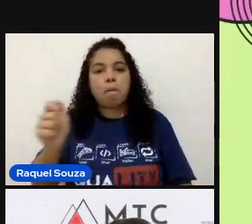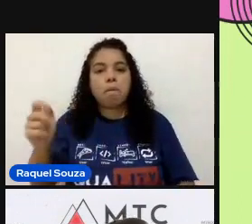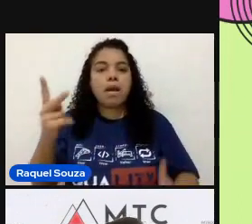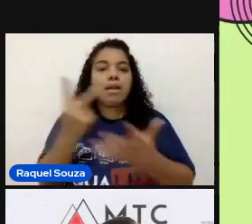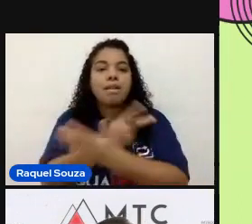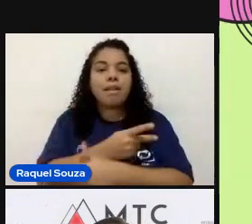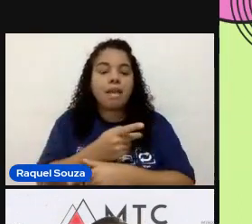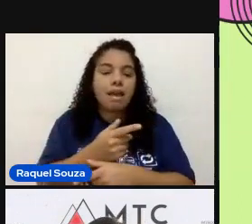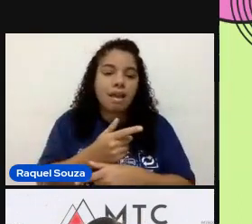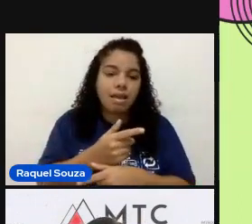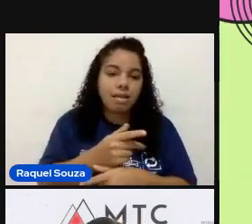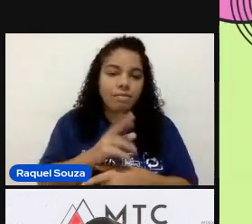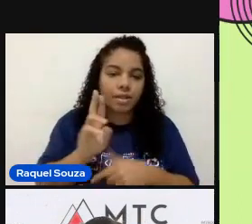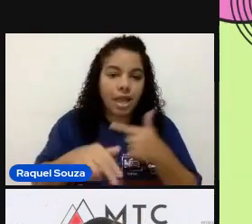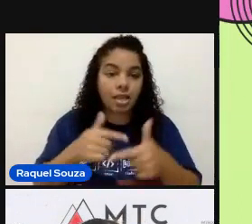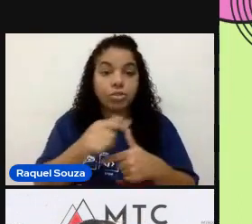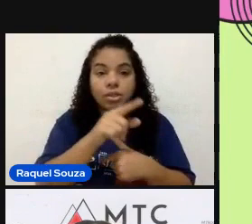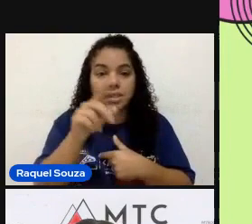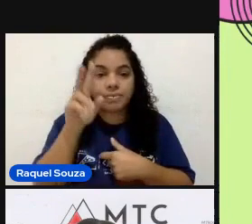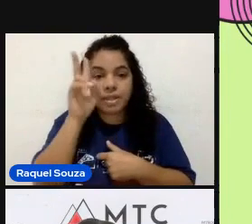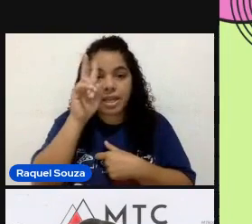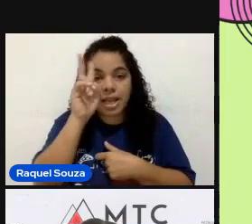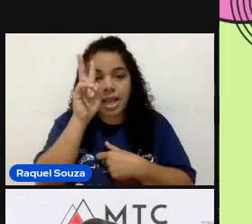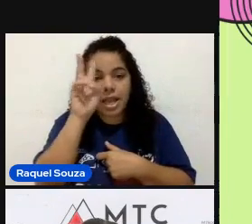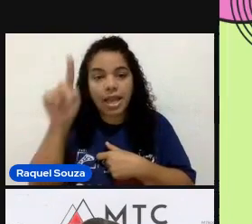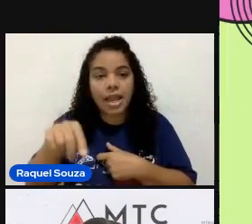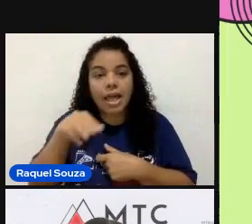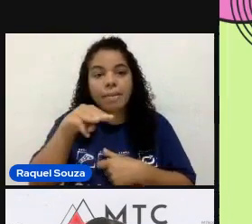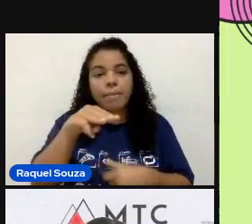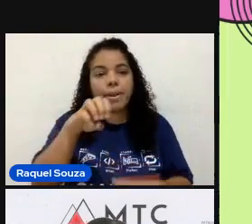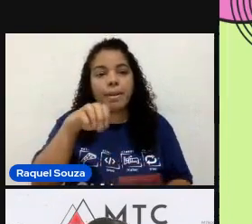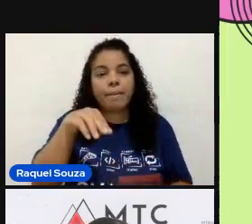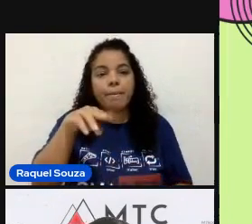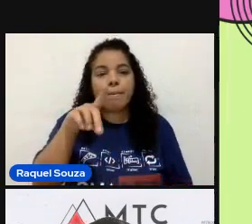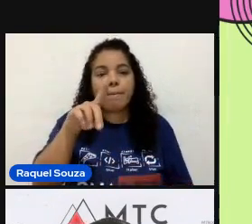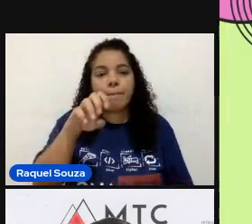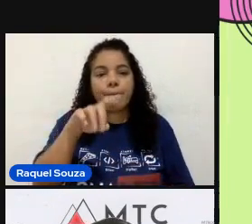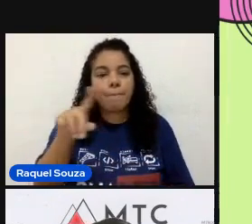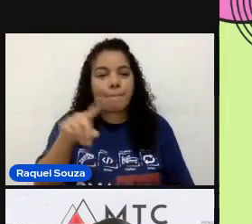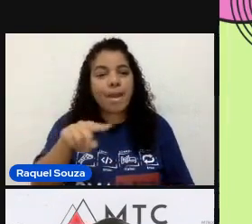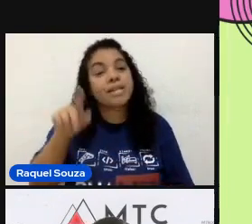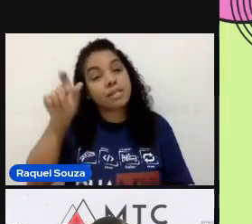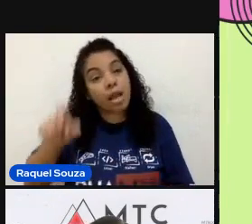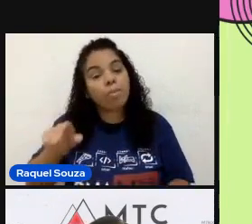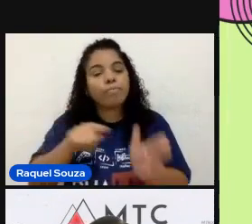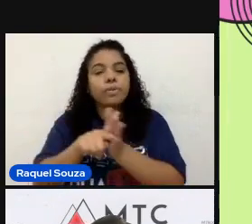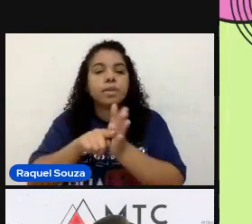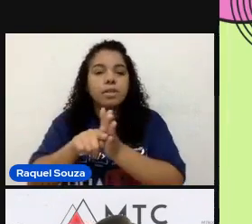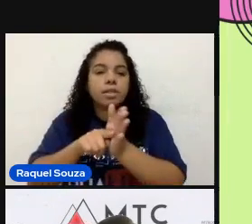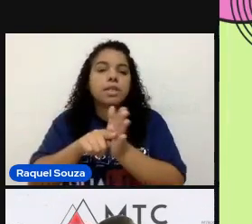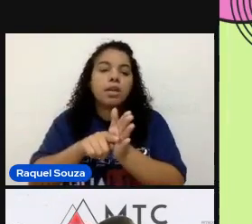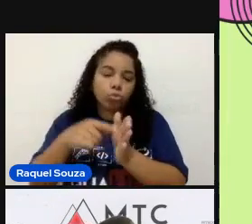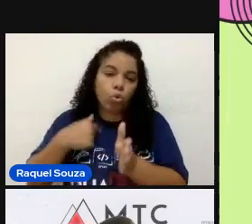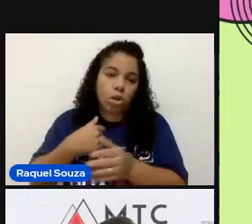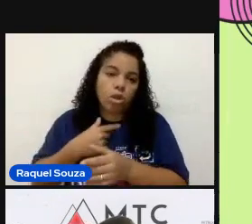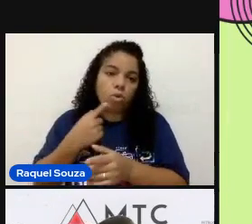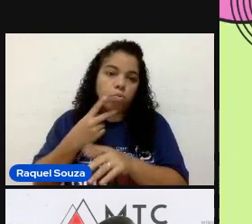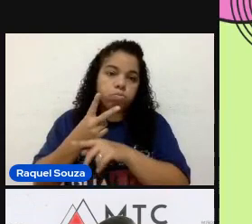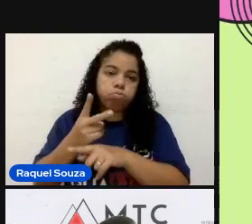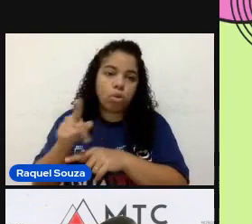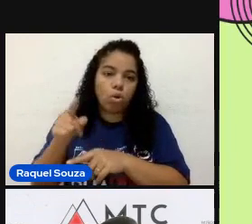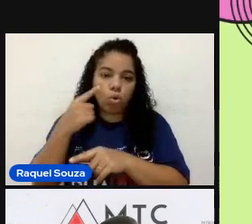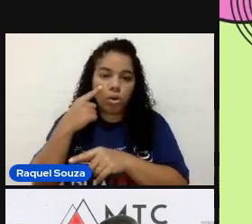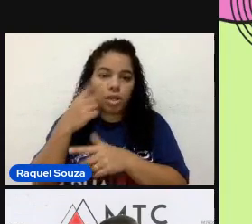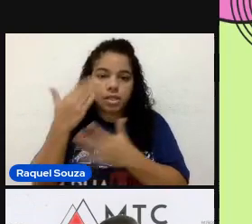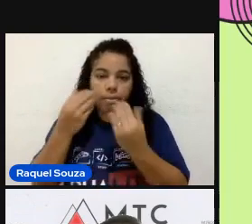ações. Relembra Mendes, que foi um dos pesquisadores que eu procurei. Então, pessoas que são impulsivas